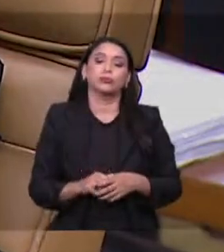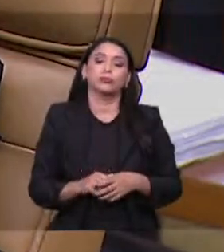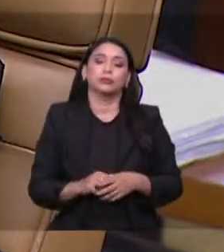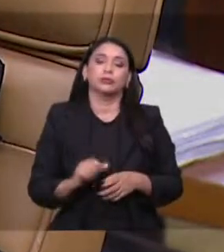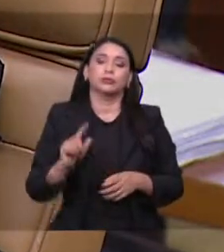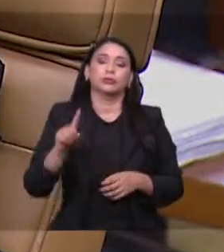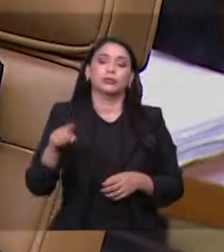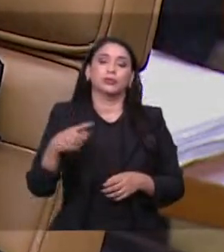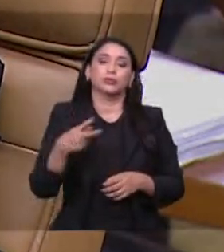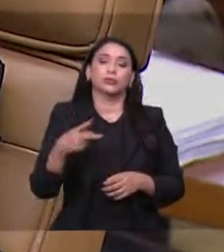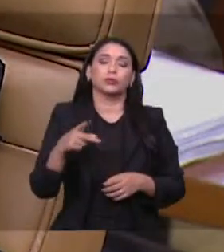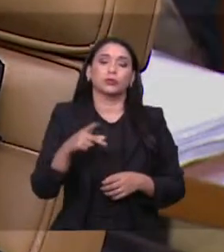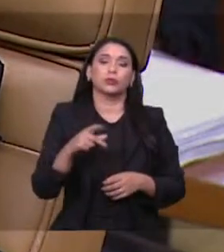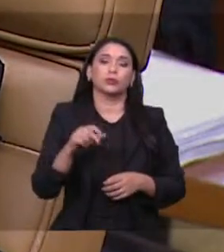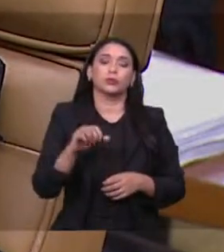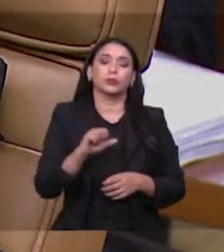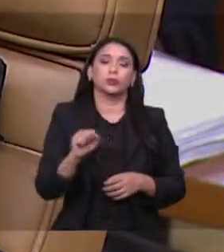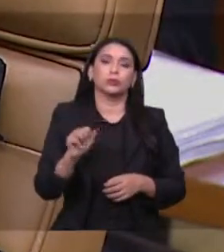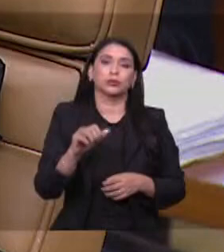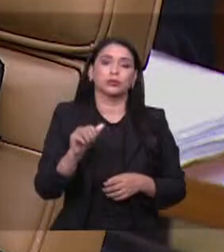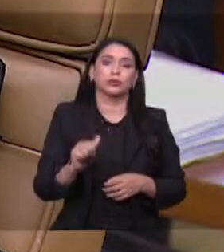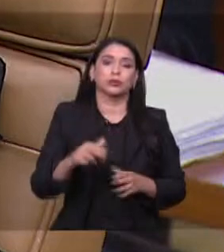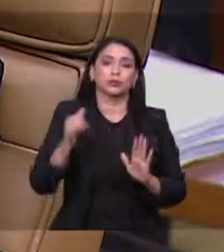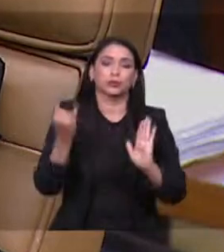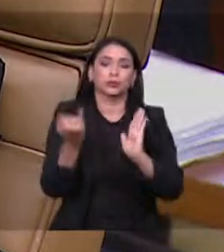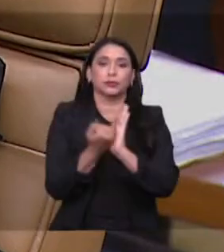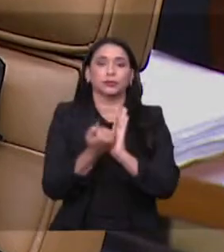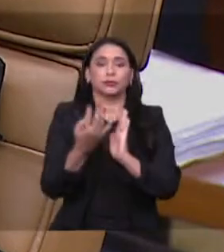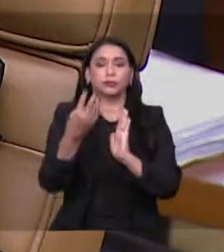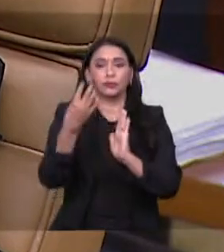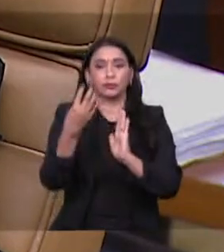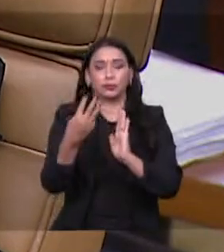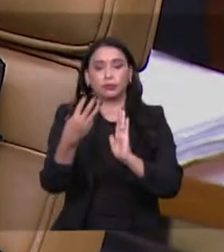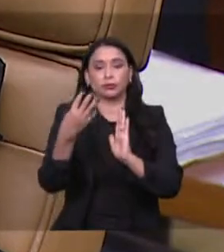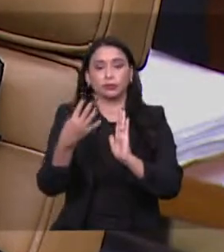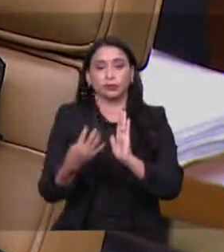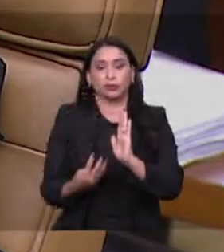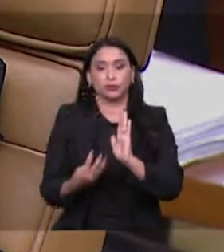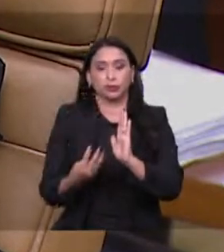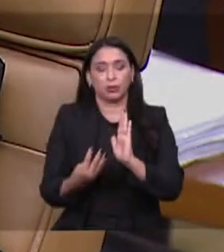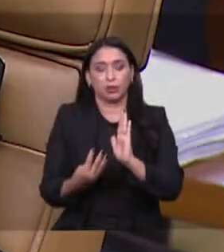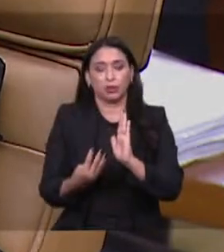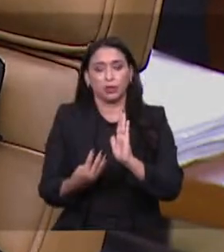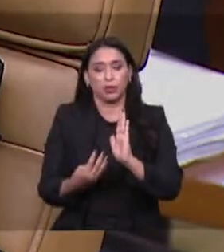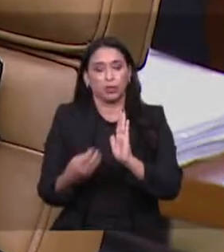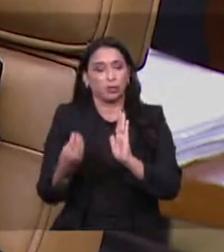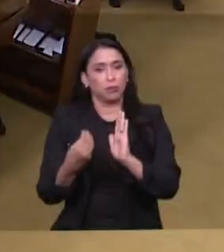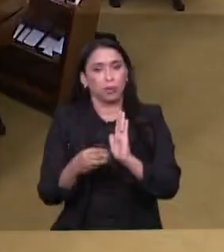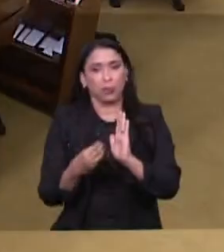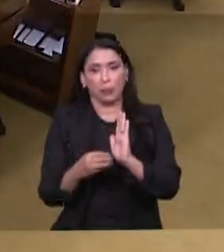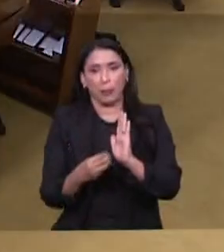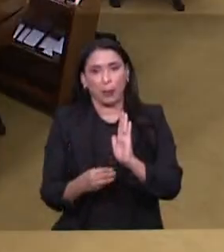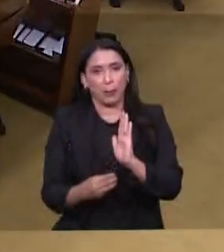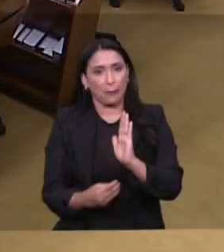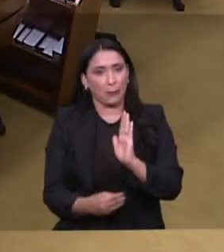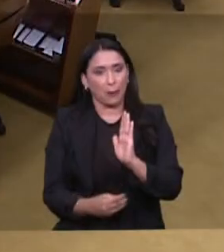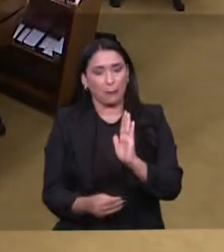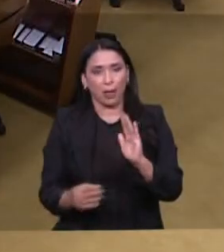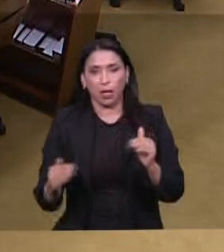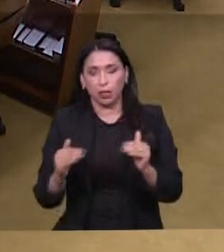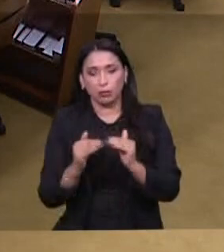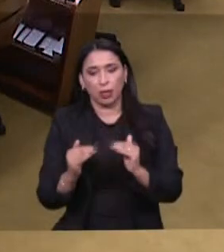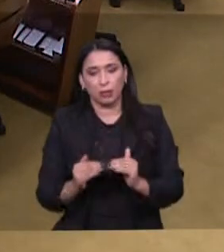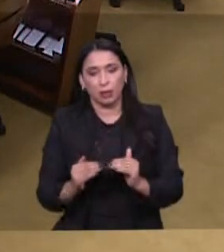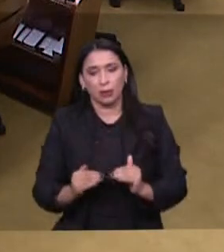Depois, o artigo 28A, inciso 3º, inciso 4º. É nesses últimos dispositivos e todos eu concordo.